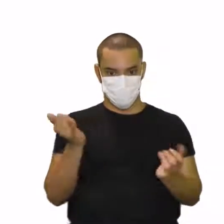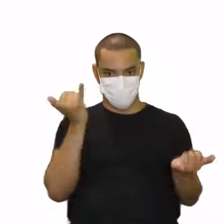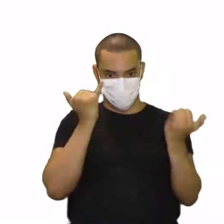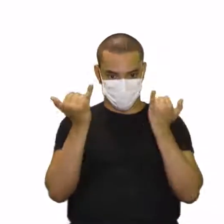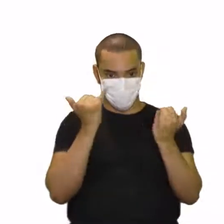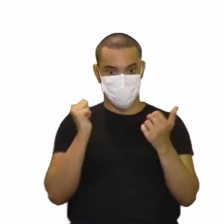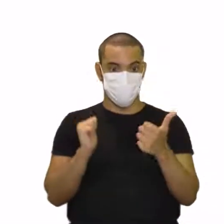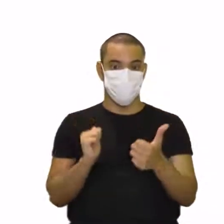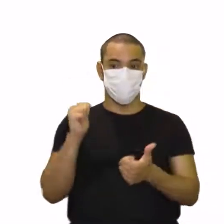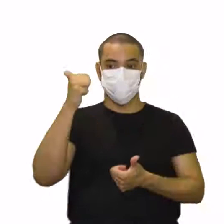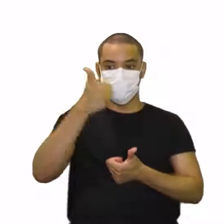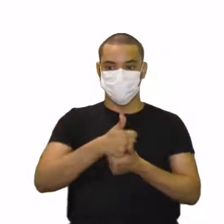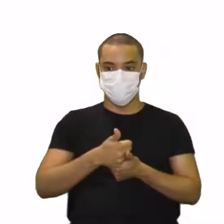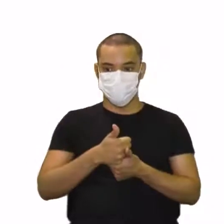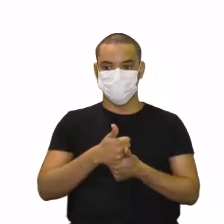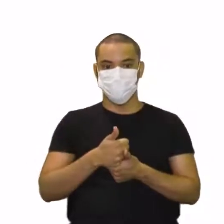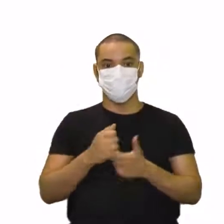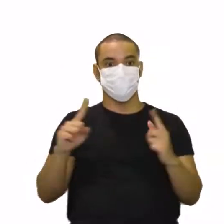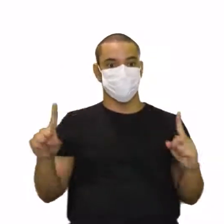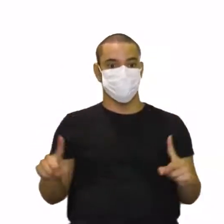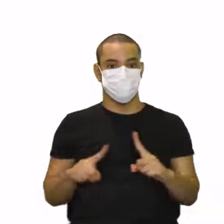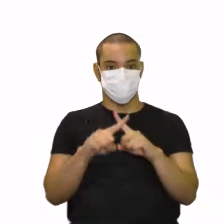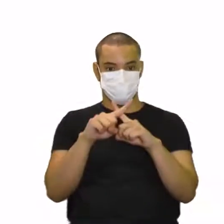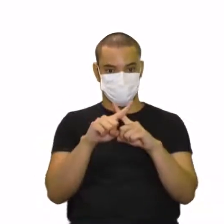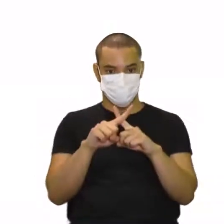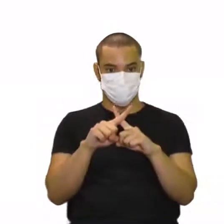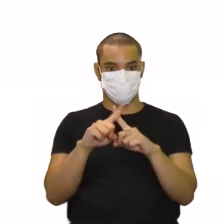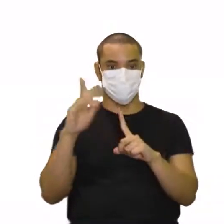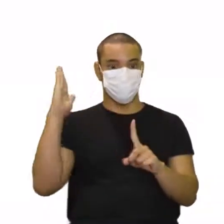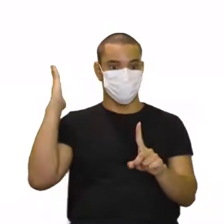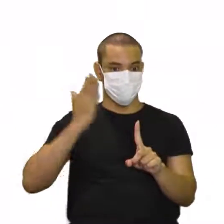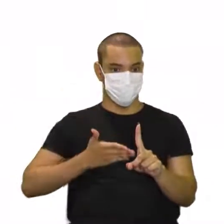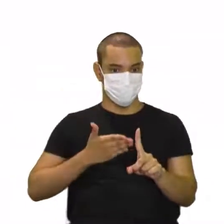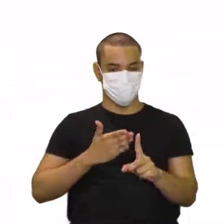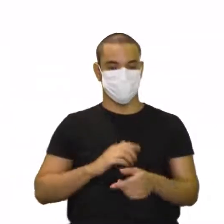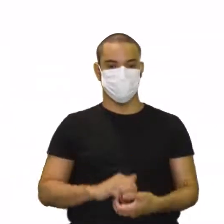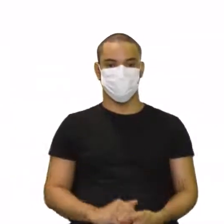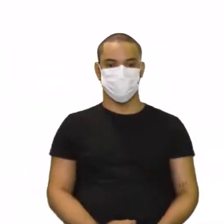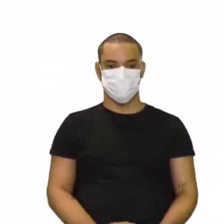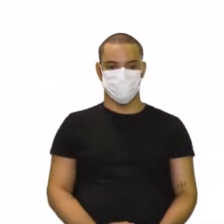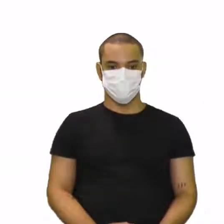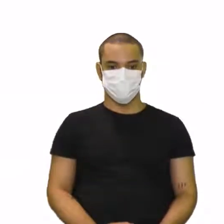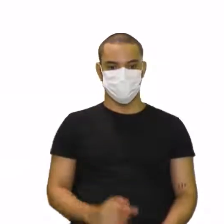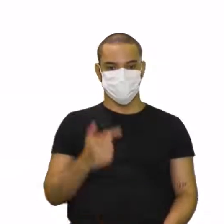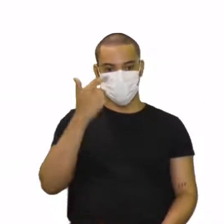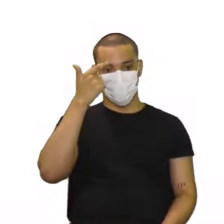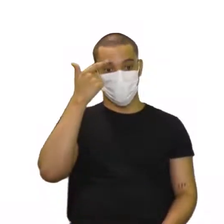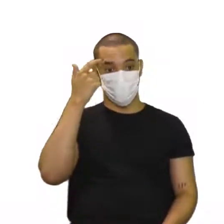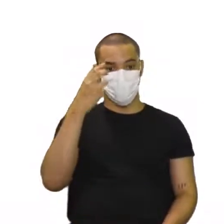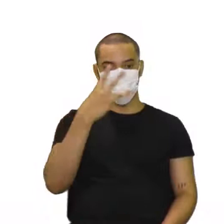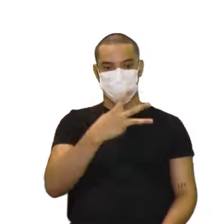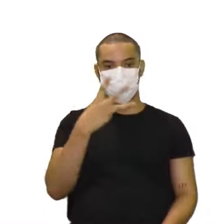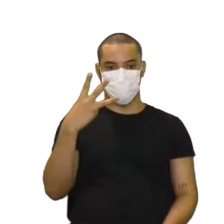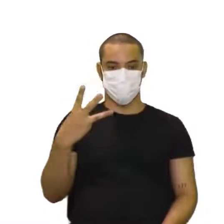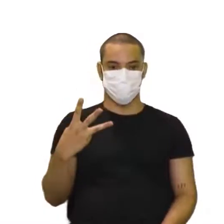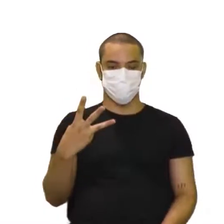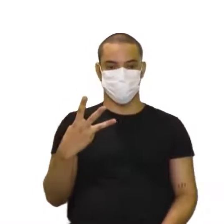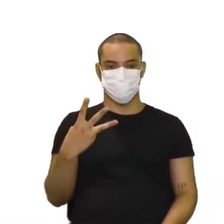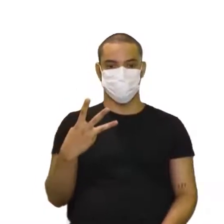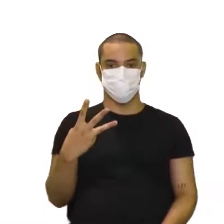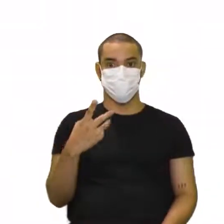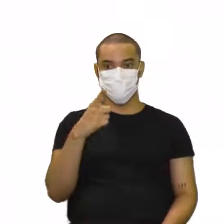Bom, substitui, multiplica direto, né? 3 vezes 3. Aí